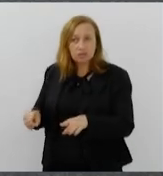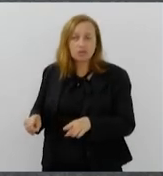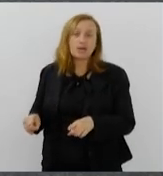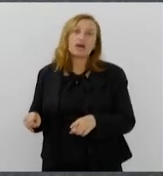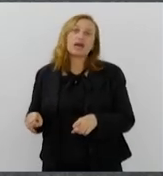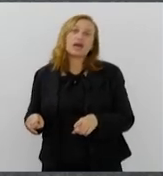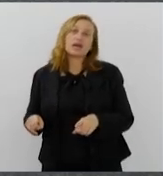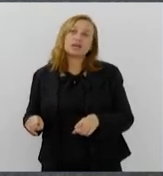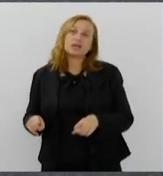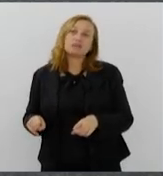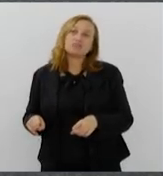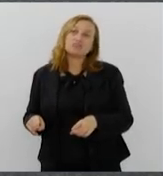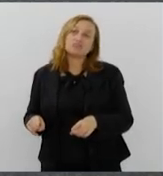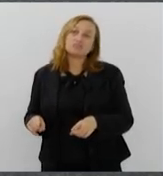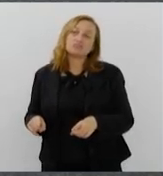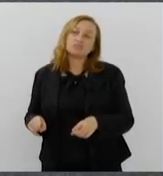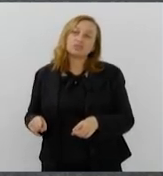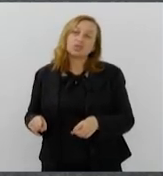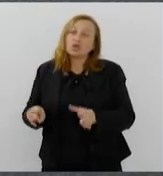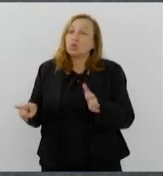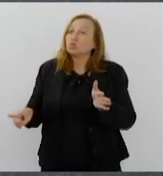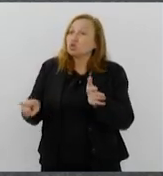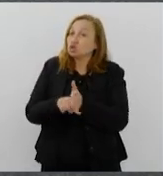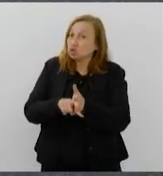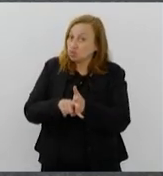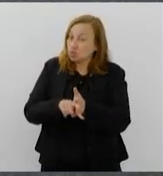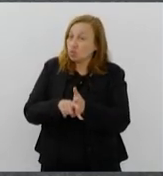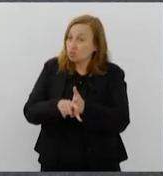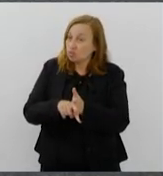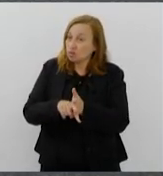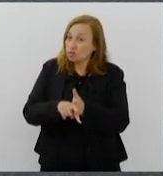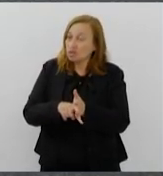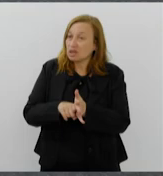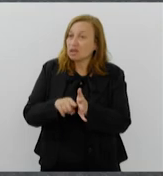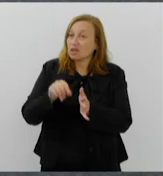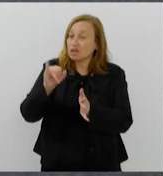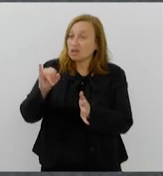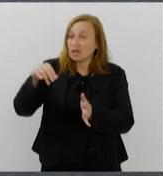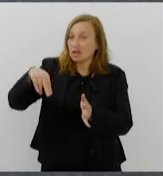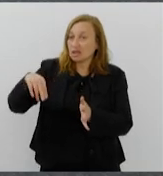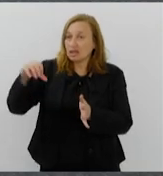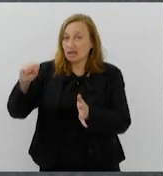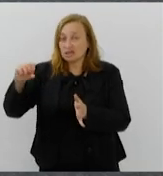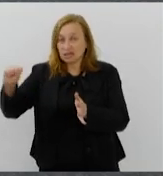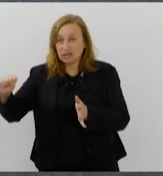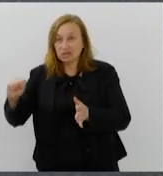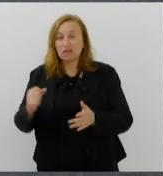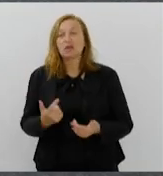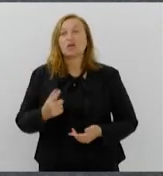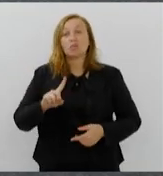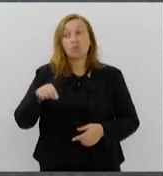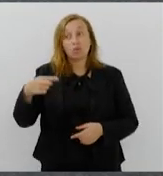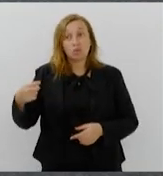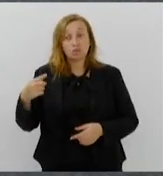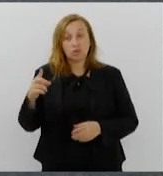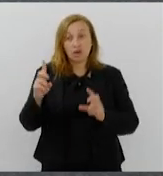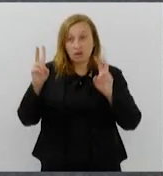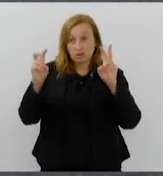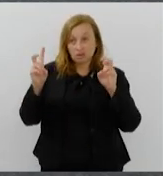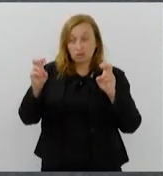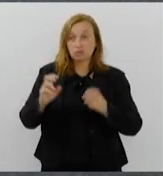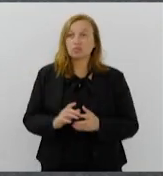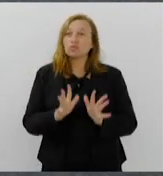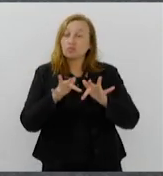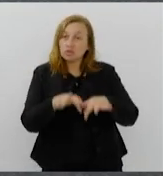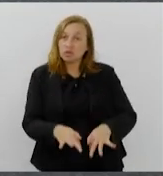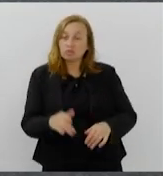tivesse tido o desconto necessário ao INSS. Por outro lado, recentemente, no